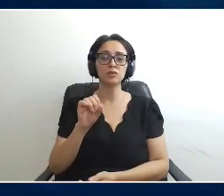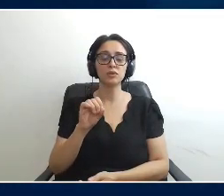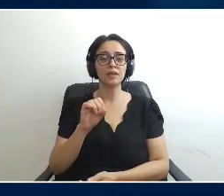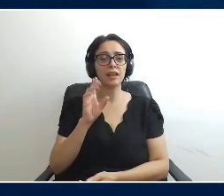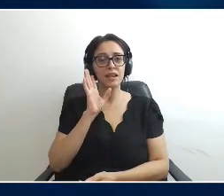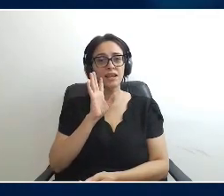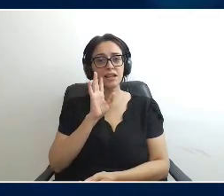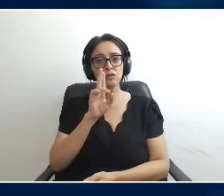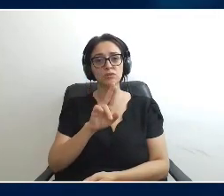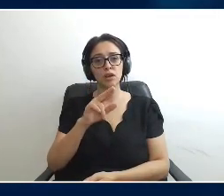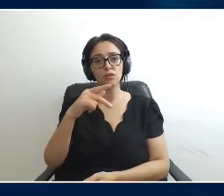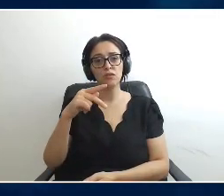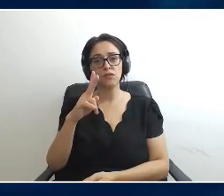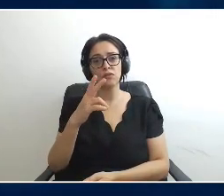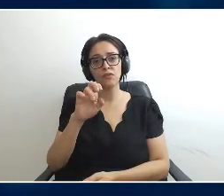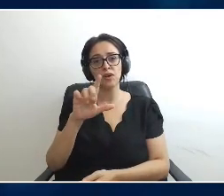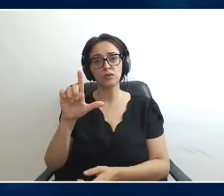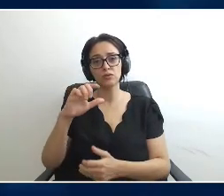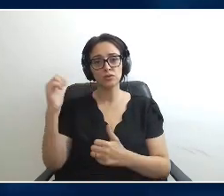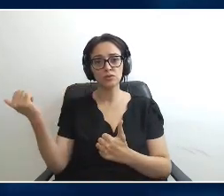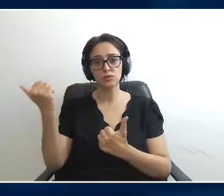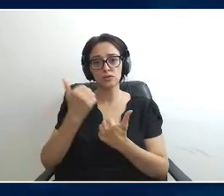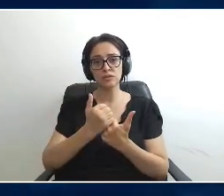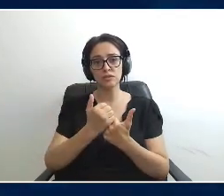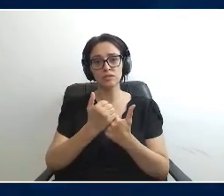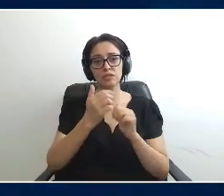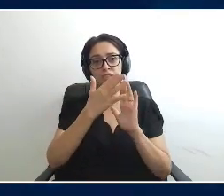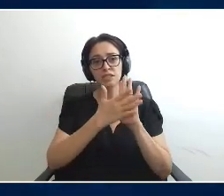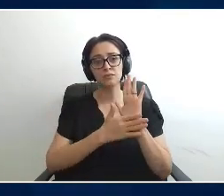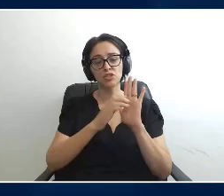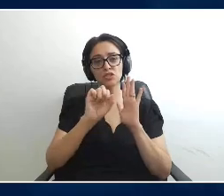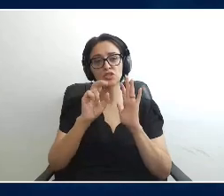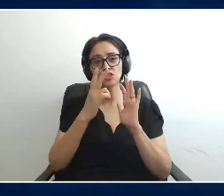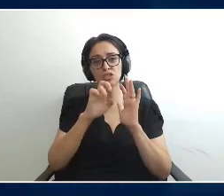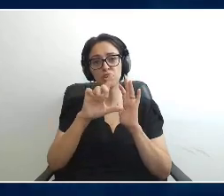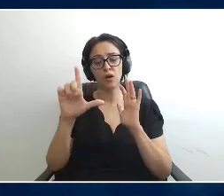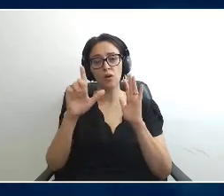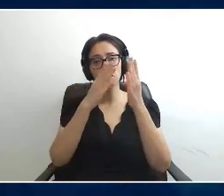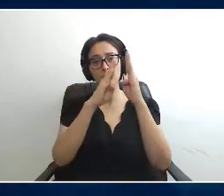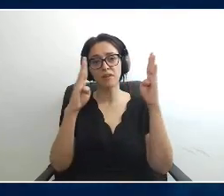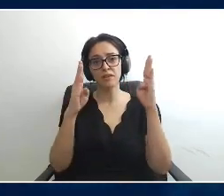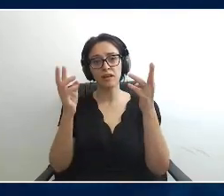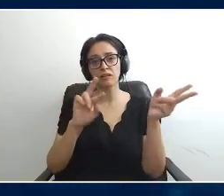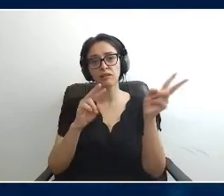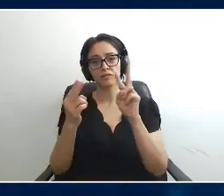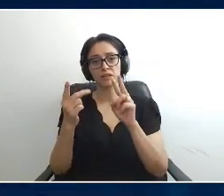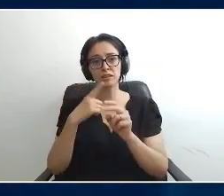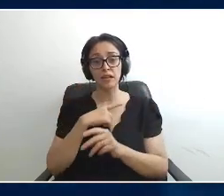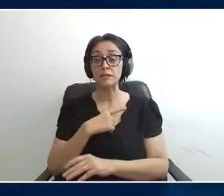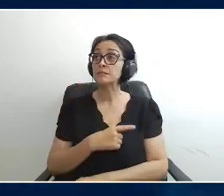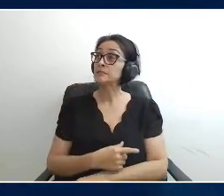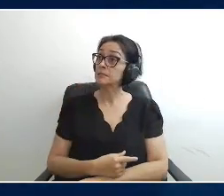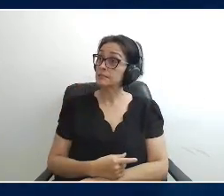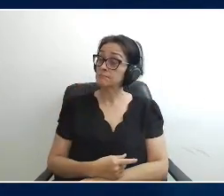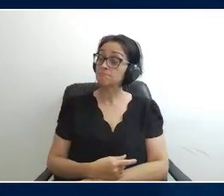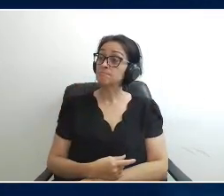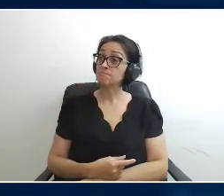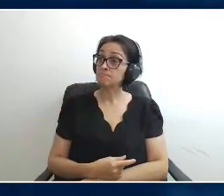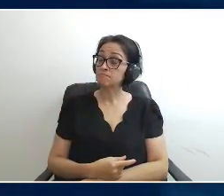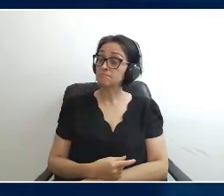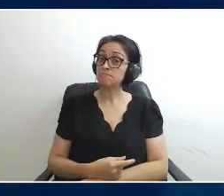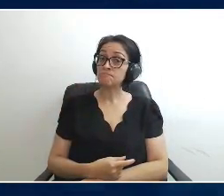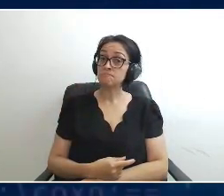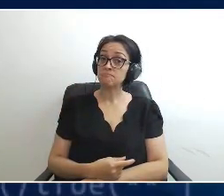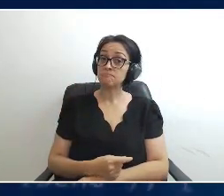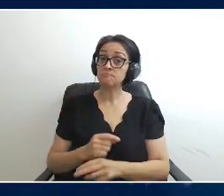usar Fel como substituto de script shell? Existe alguma biblioteca que faça essa conversão? Cara, boa. Converter